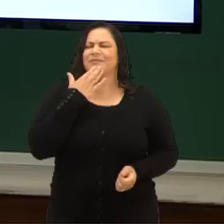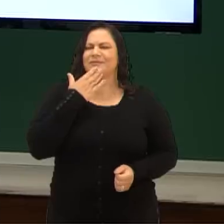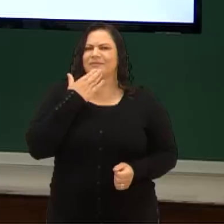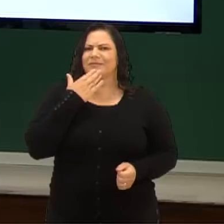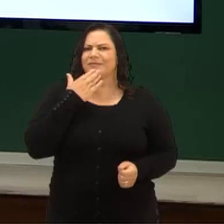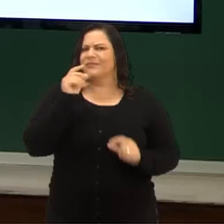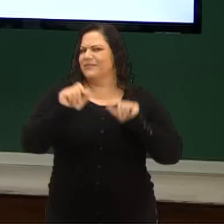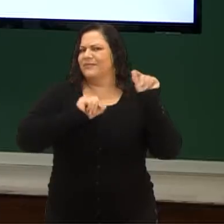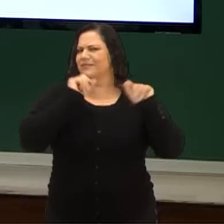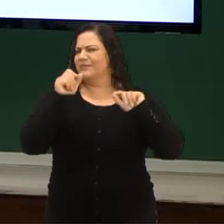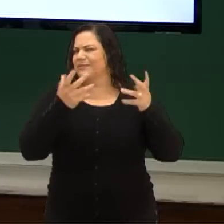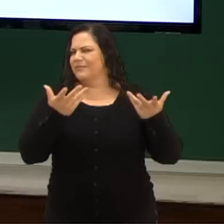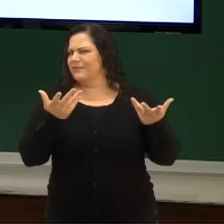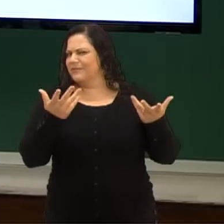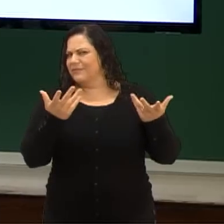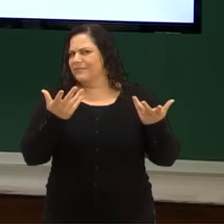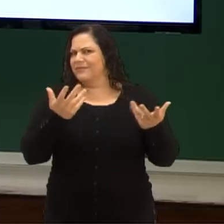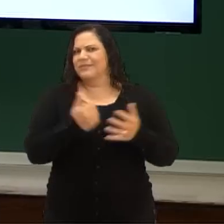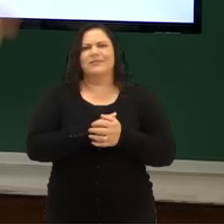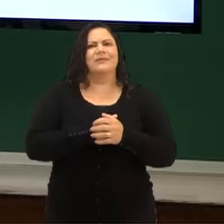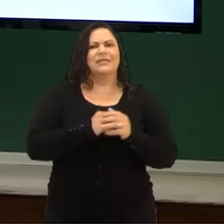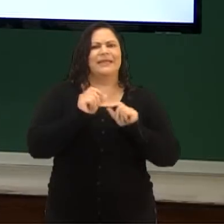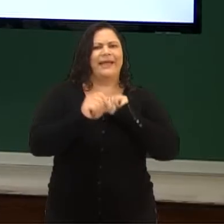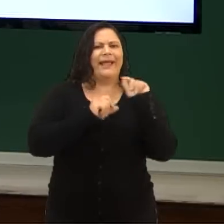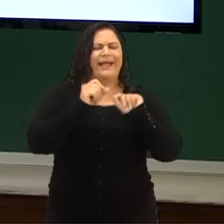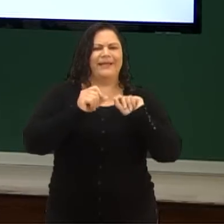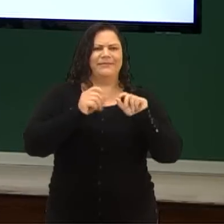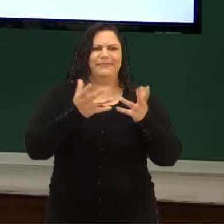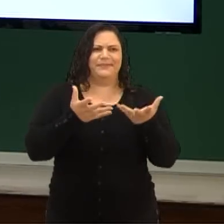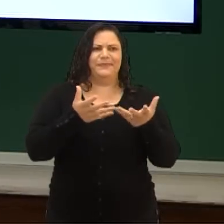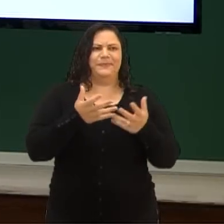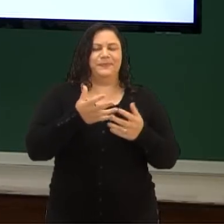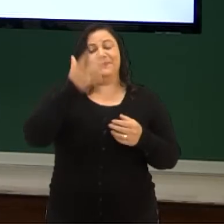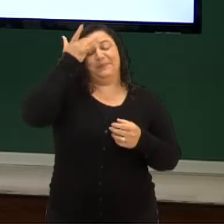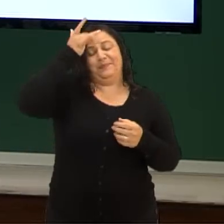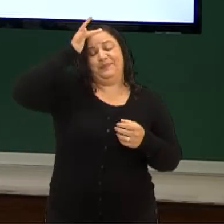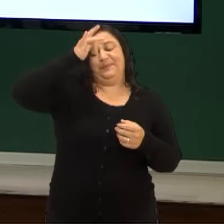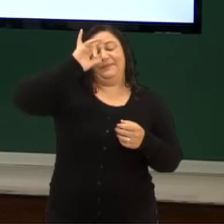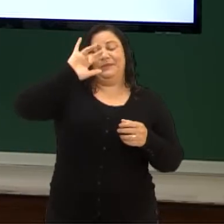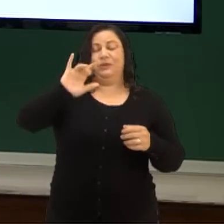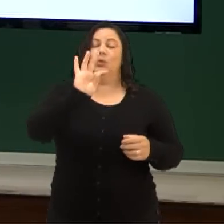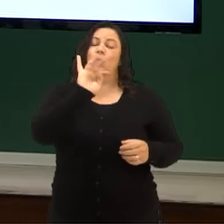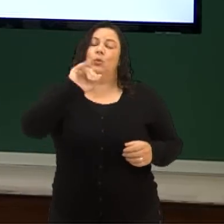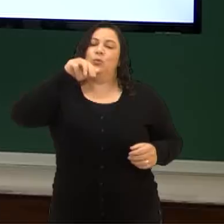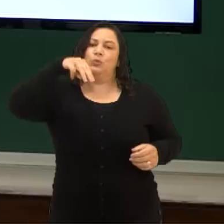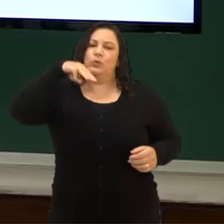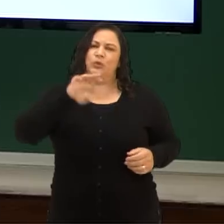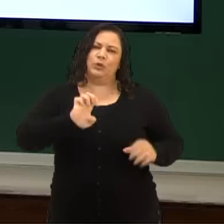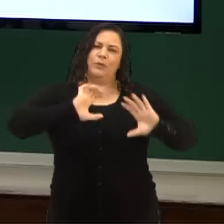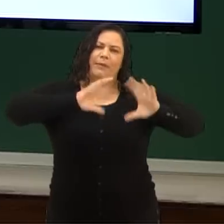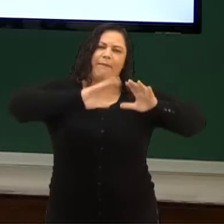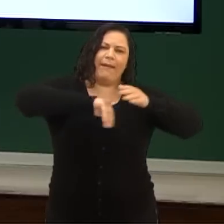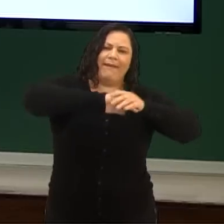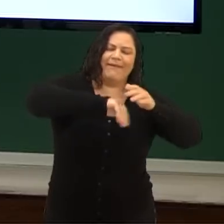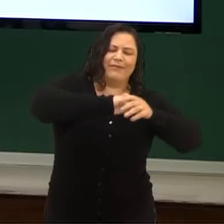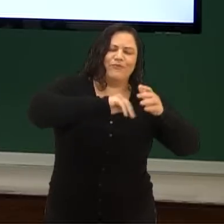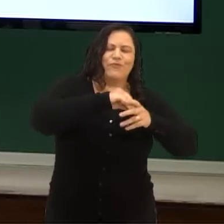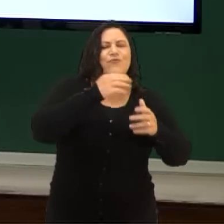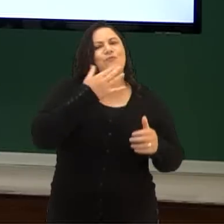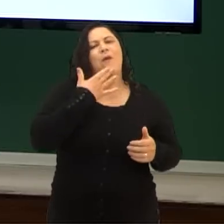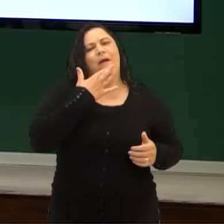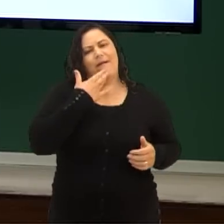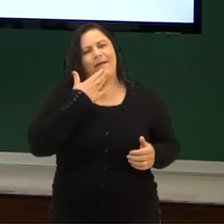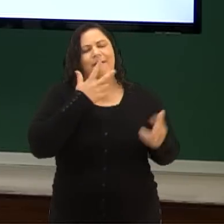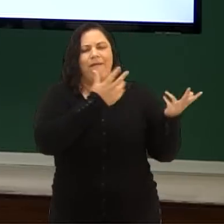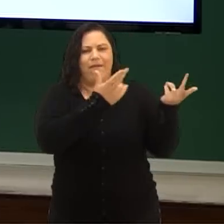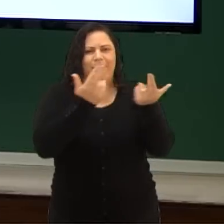de algum time e aqui é para lembrar de outro time, tá bom? Não vou falar qual porque, né? Não vem ao caso. Matriz diagonal.